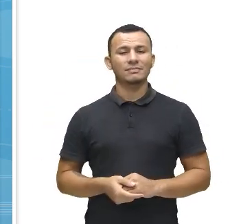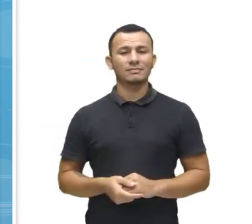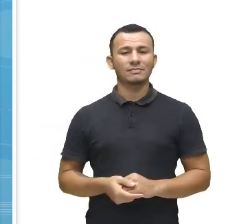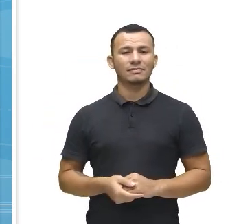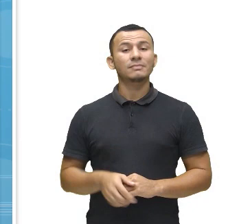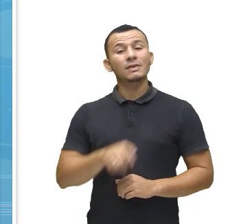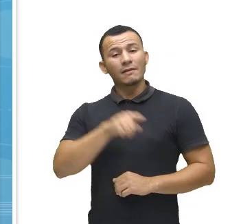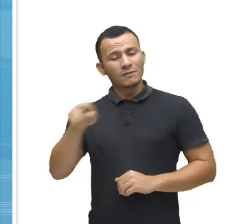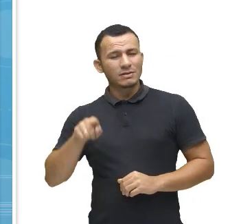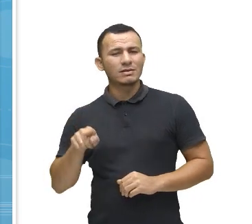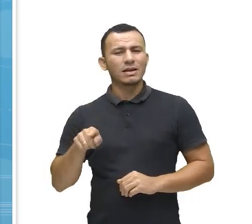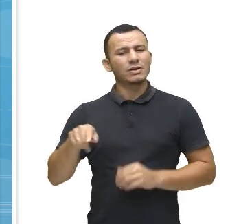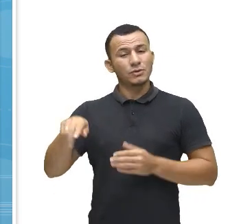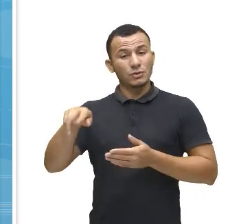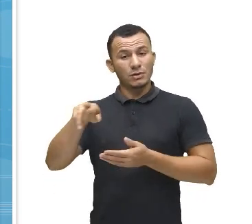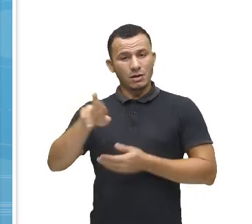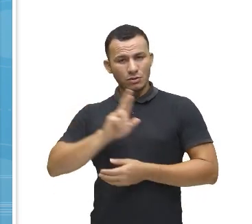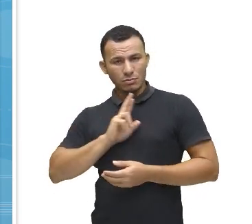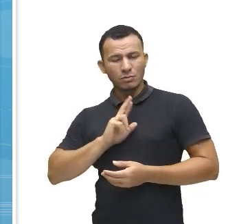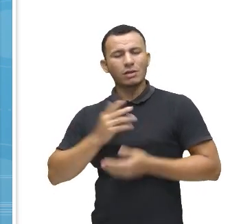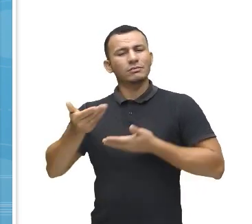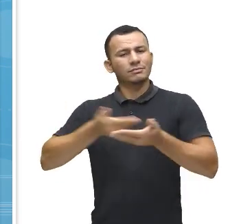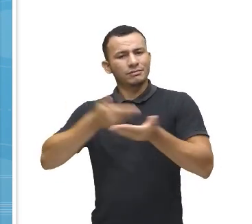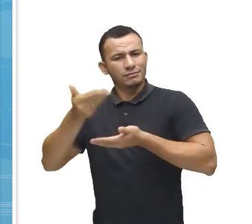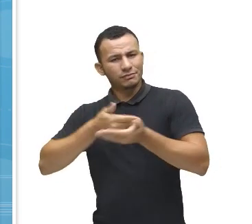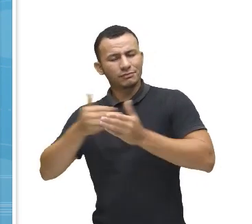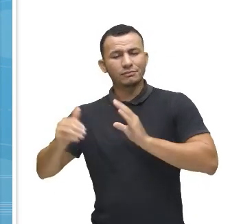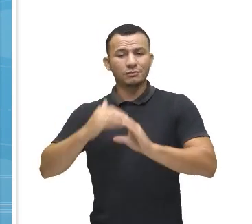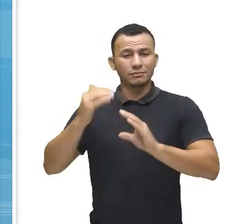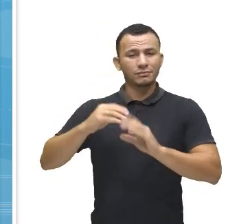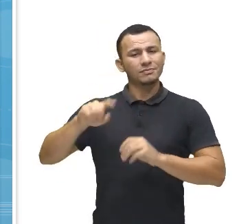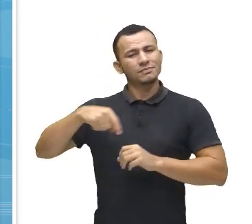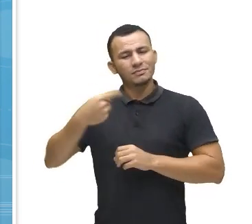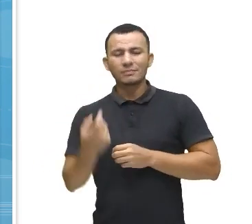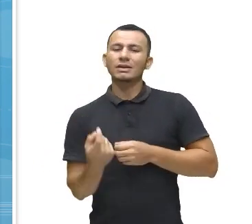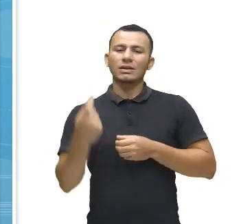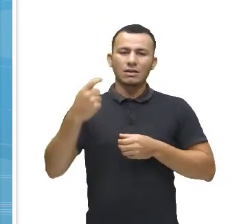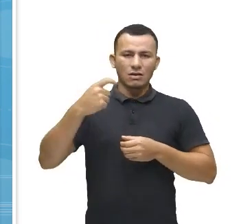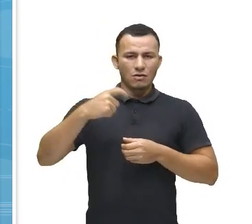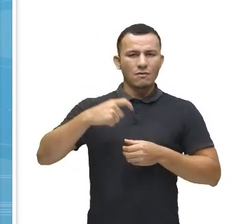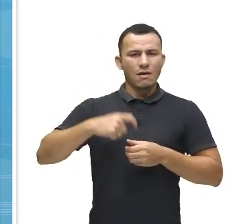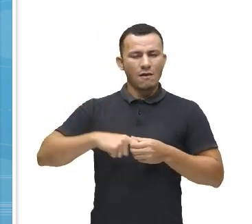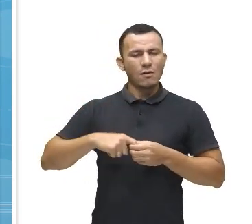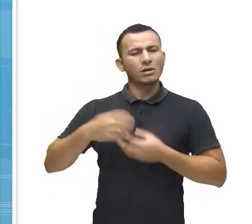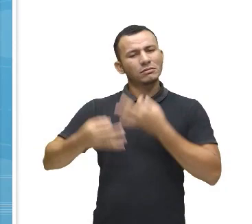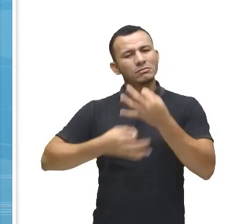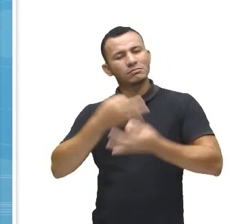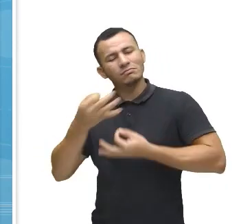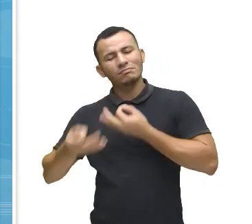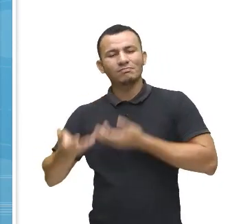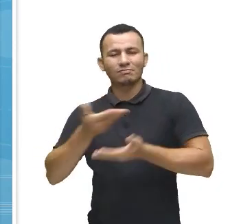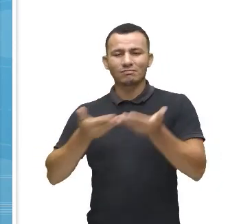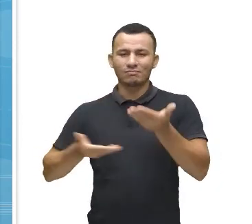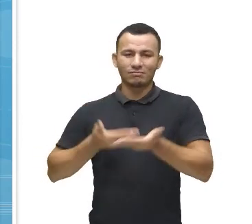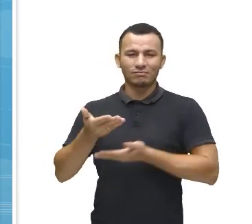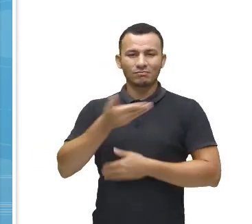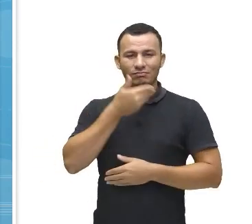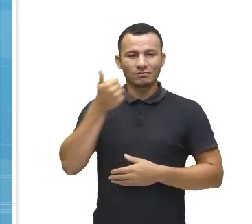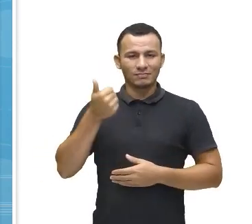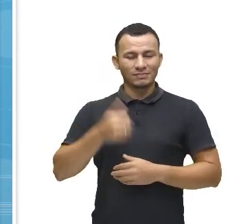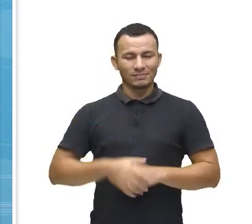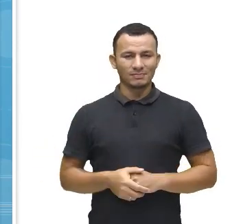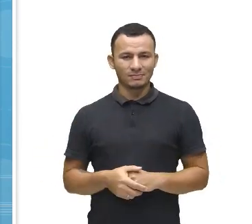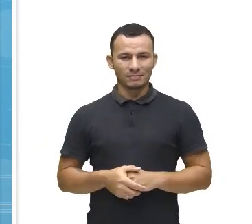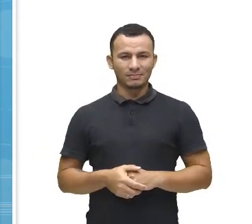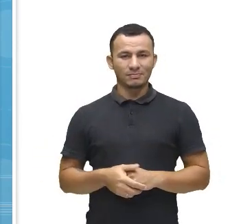vão responder, vão interagir com a gente e daqui a pouco a gente vai voltar para interagir um pouco melhor. Ok, gente? Vamos